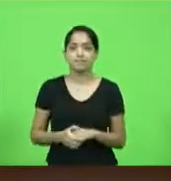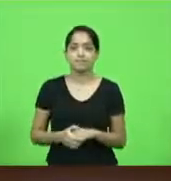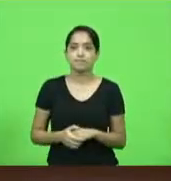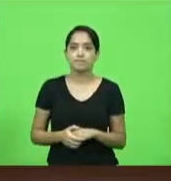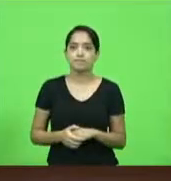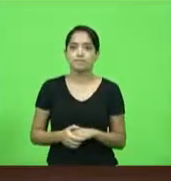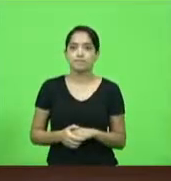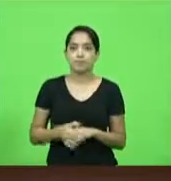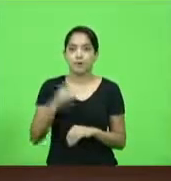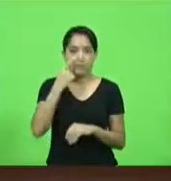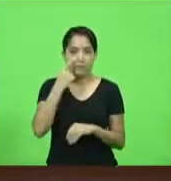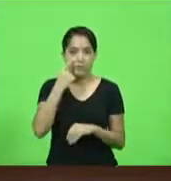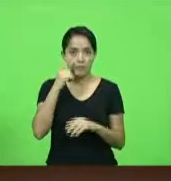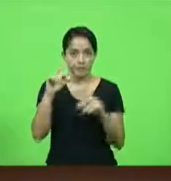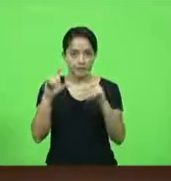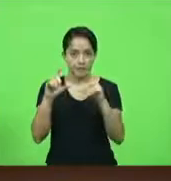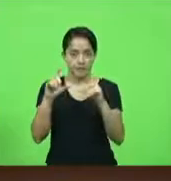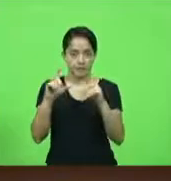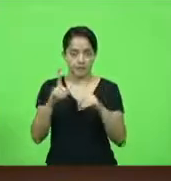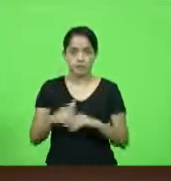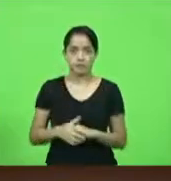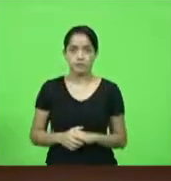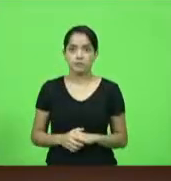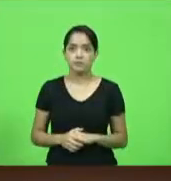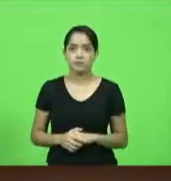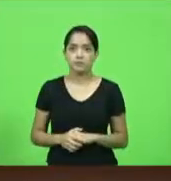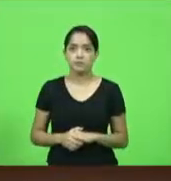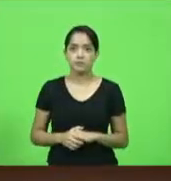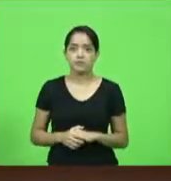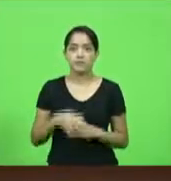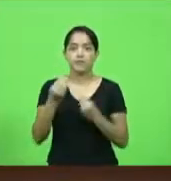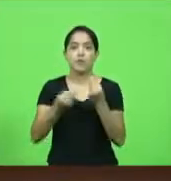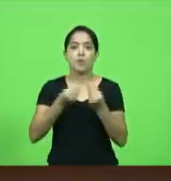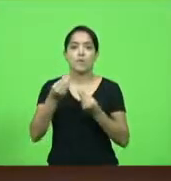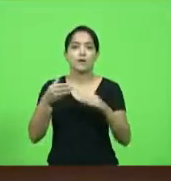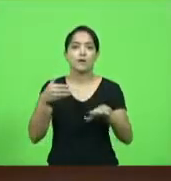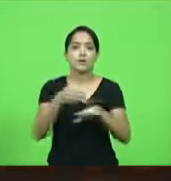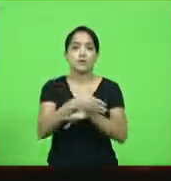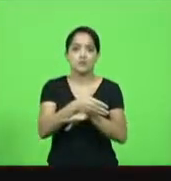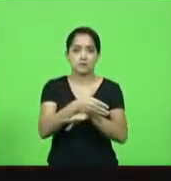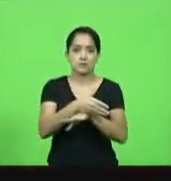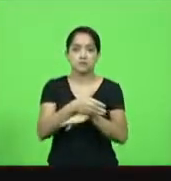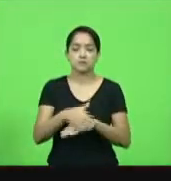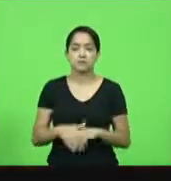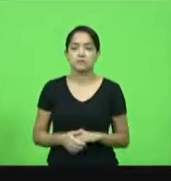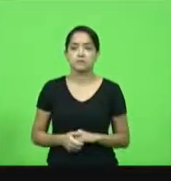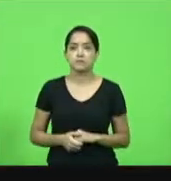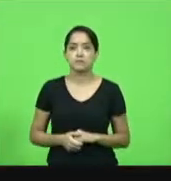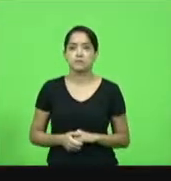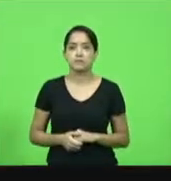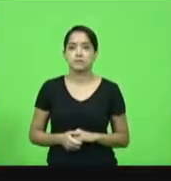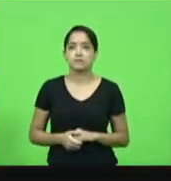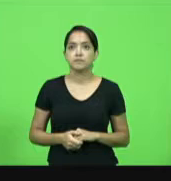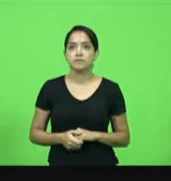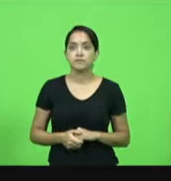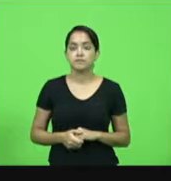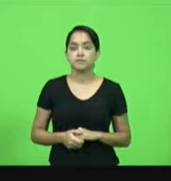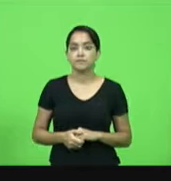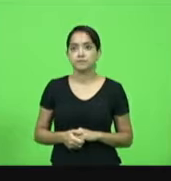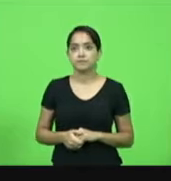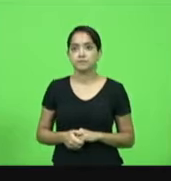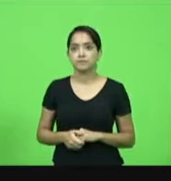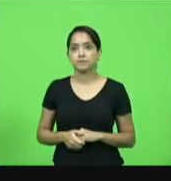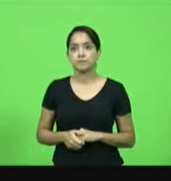Põe para mim na tela a situação da rodovia de acesso a